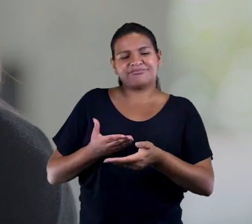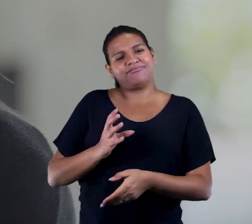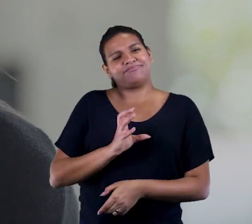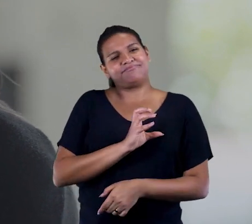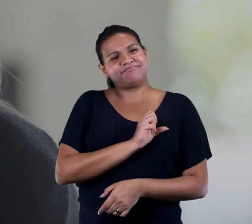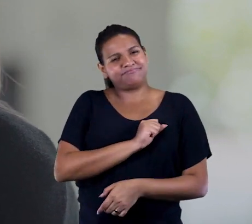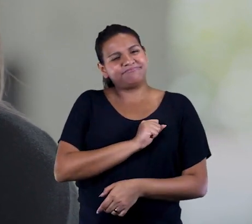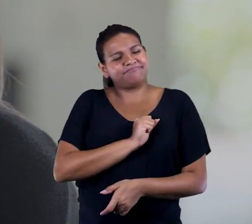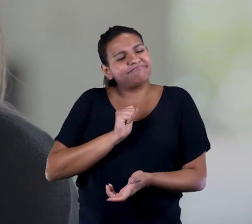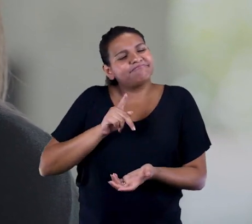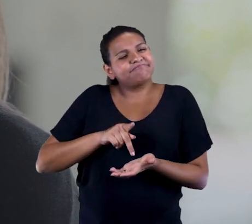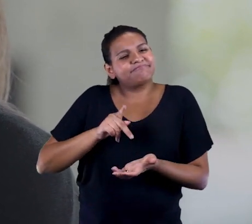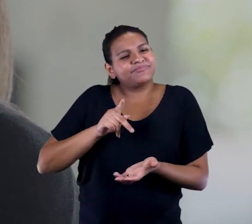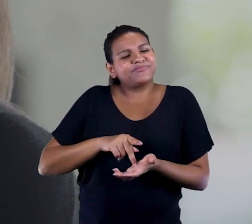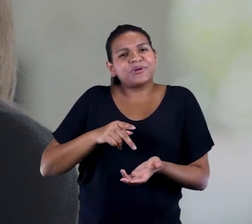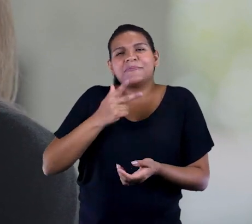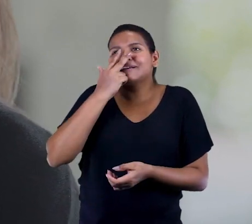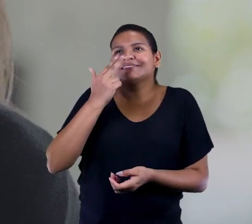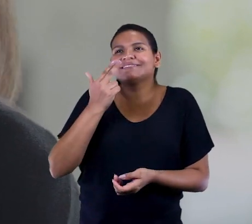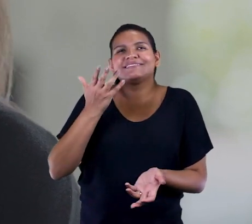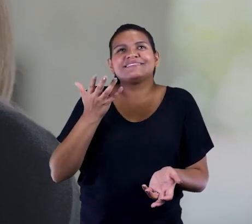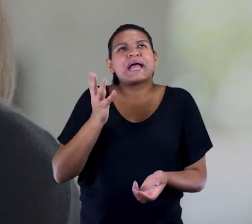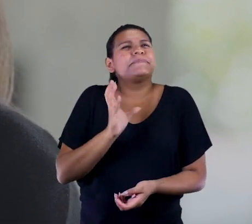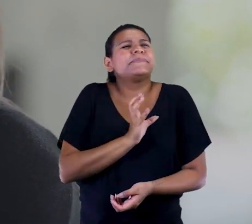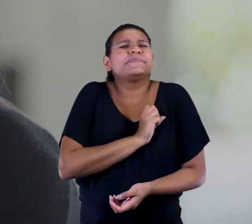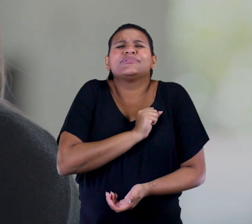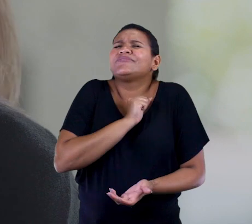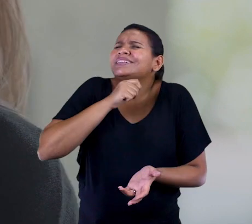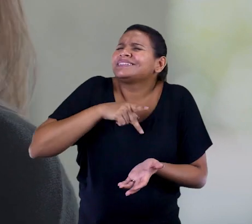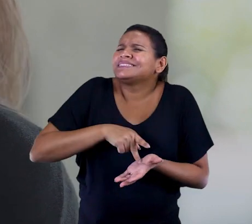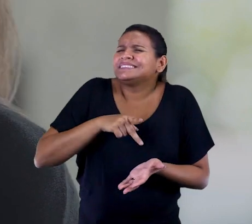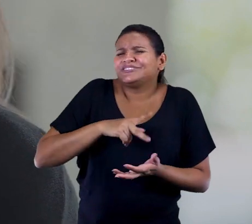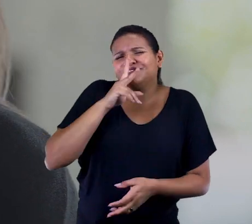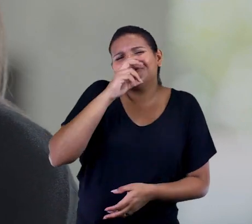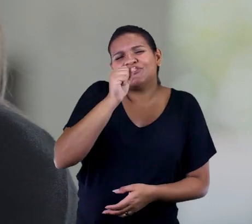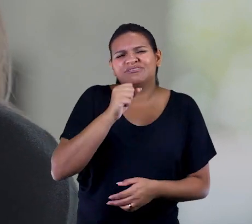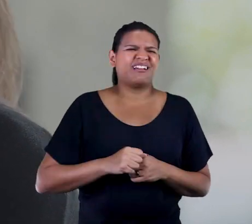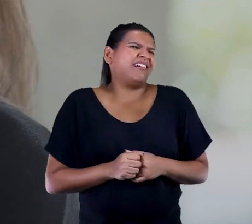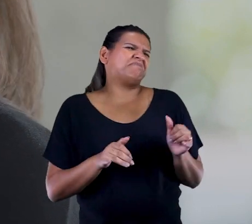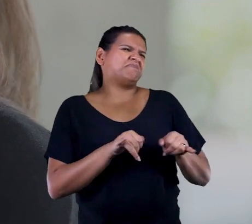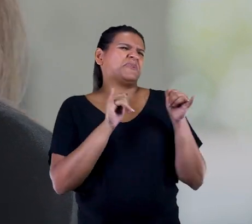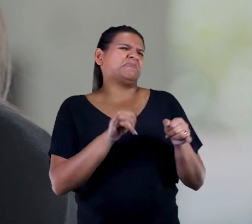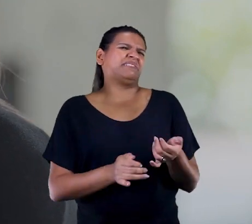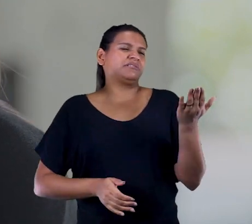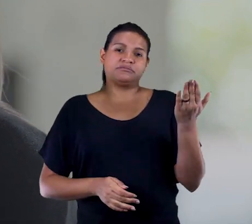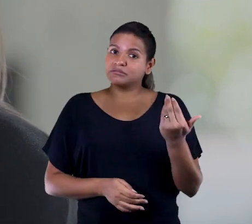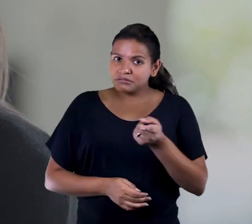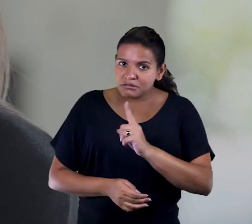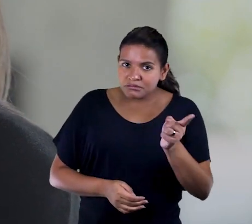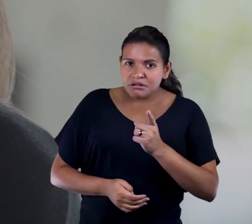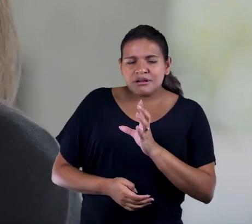de amor incondicional mesmo, como as pessoas falam, parece clichê, mas não é. Só quem tem sabe o quanto eles